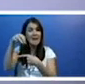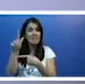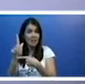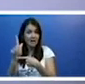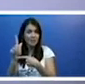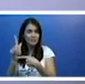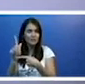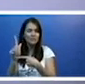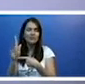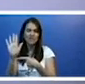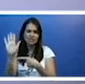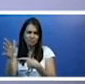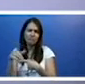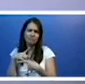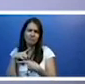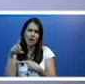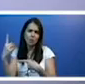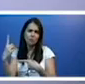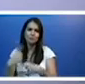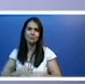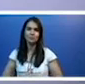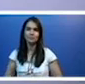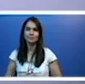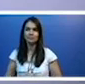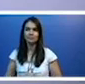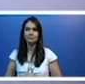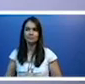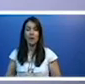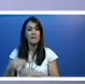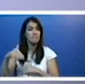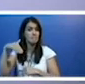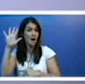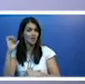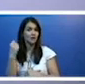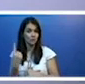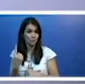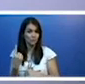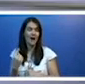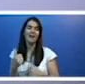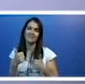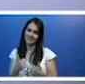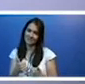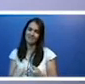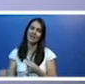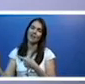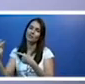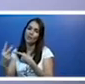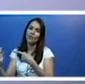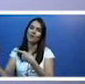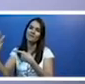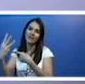um. Se eu tenho um tracinho, significa que é um. Se fosse mais de um, eu colocaria 2, 3, 4. Então, não